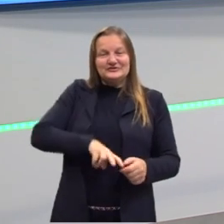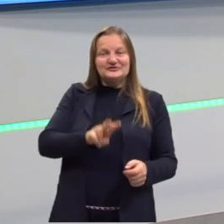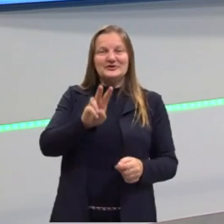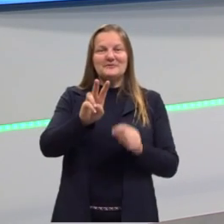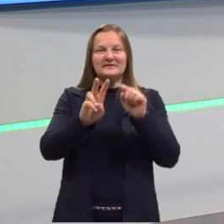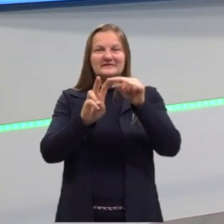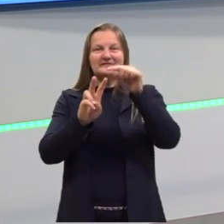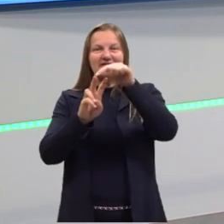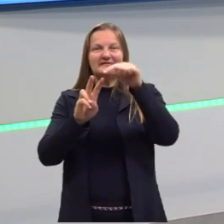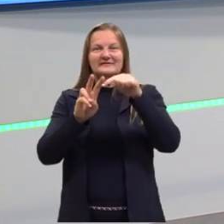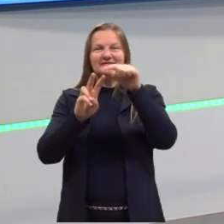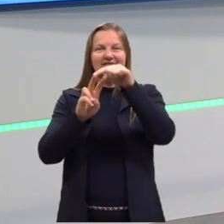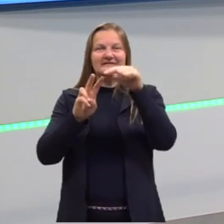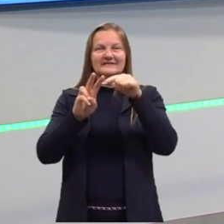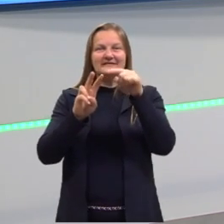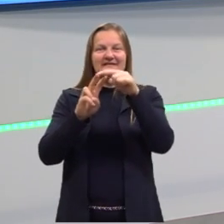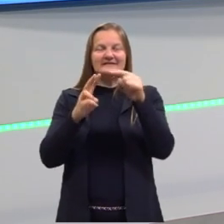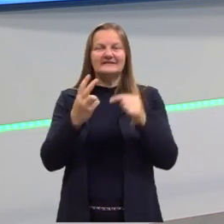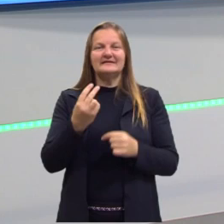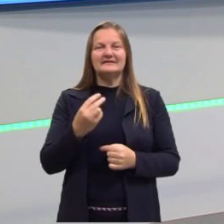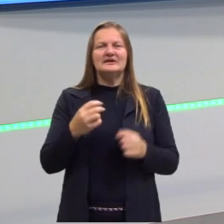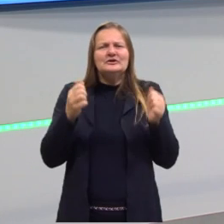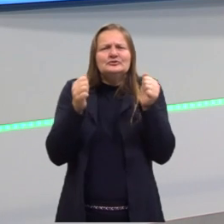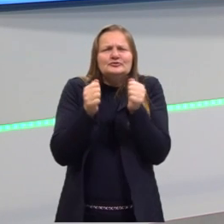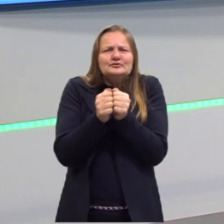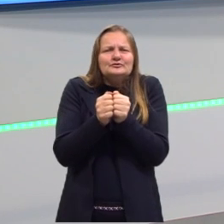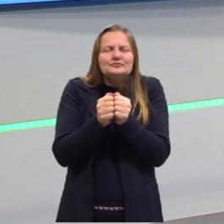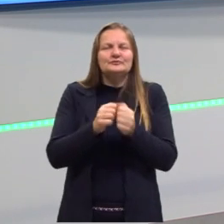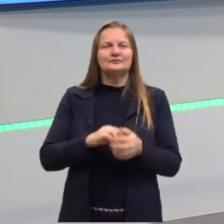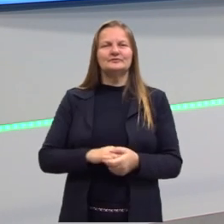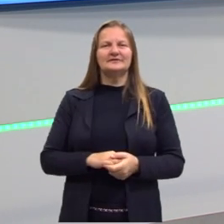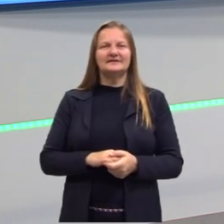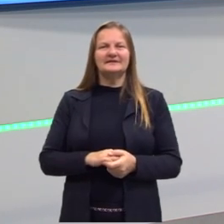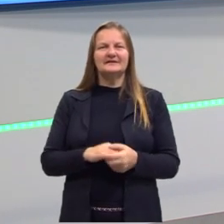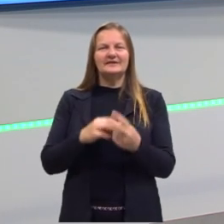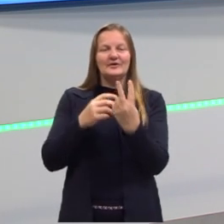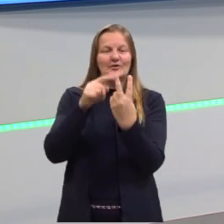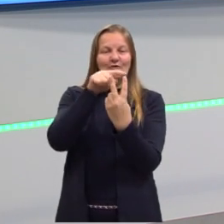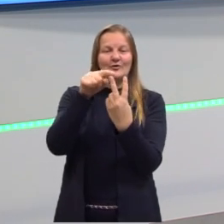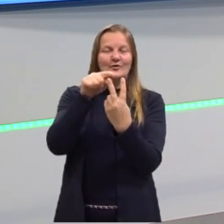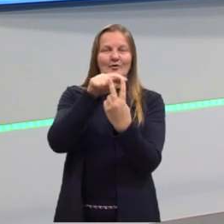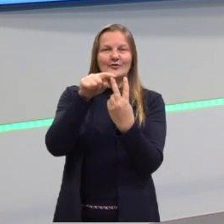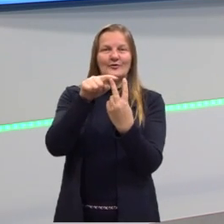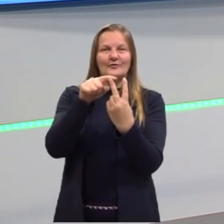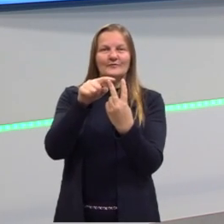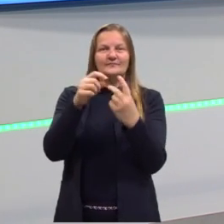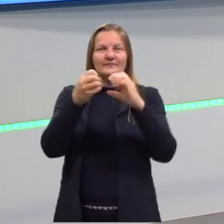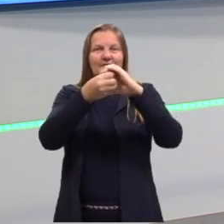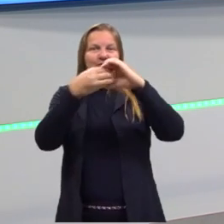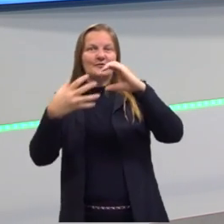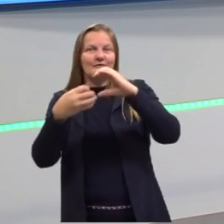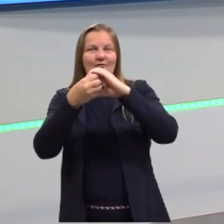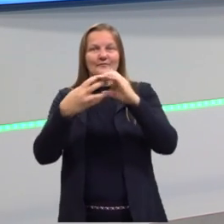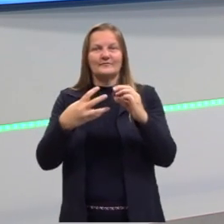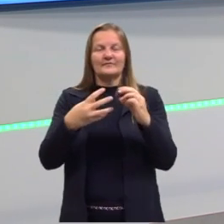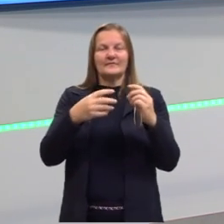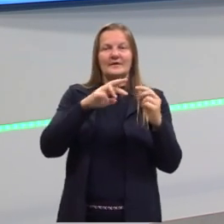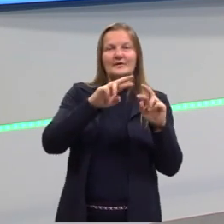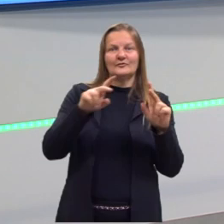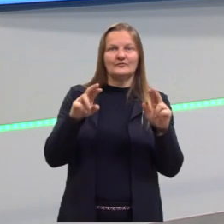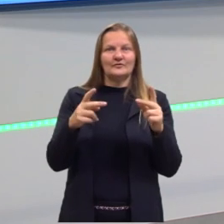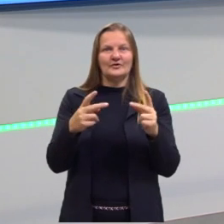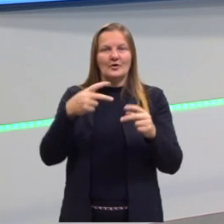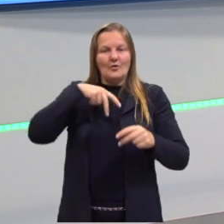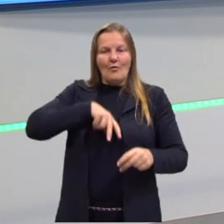gêmeas idênticas elas vem ali juntinhos tratam de aspectos diferentes mas